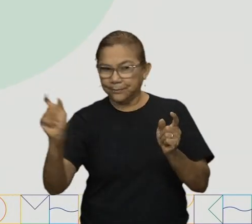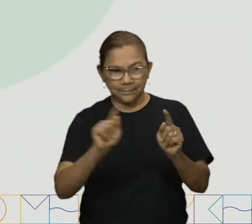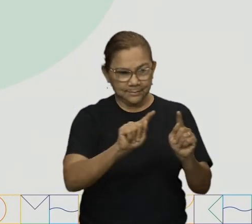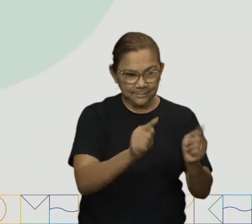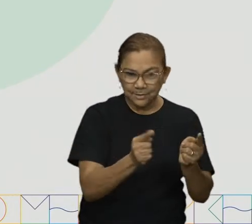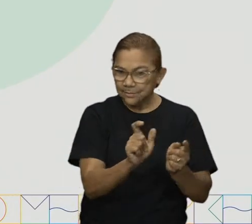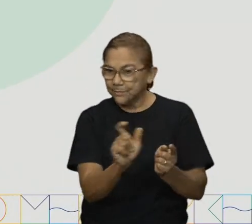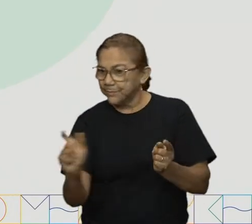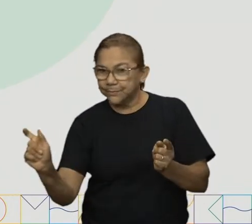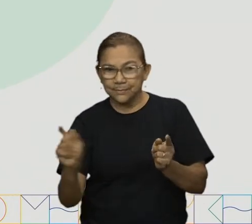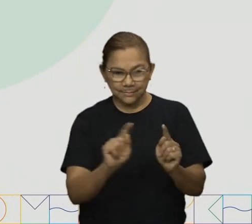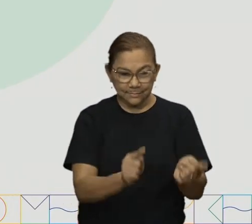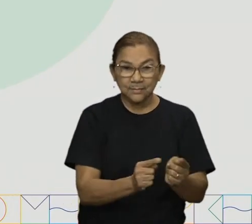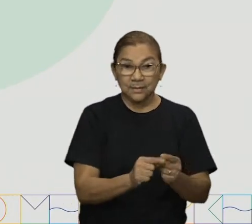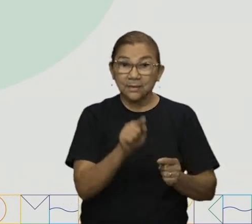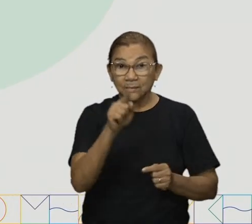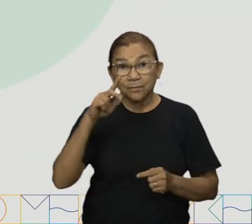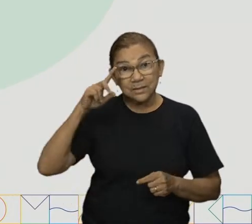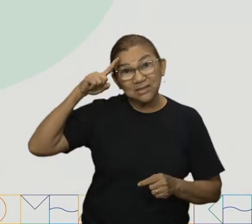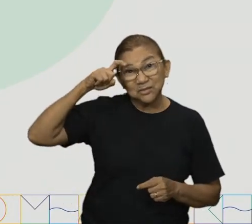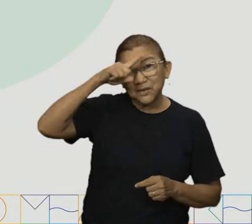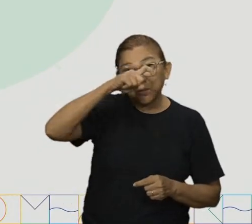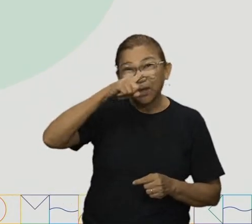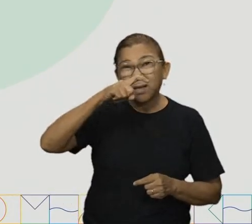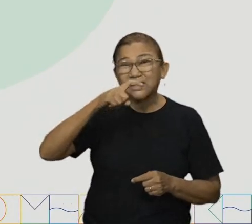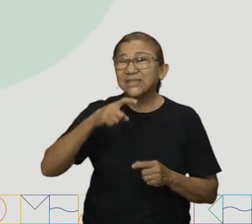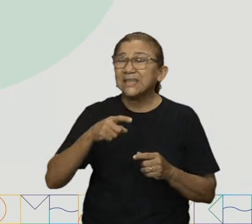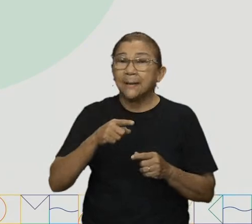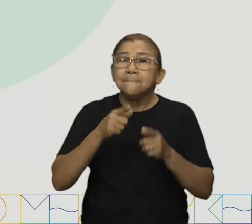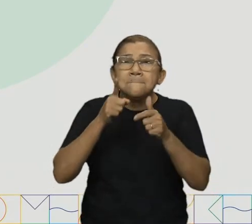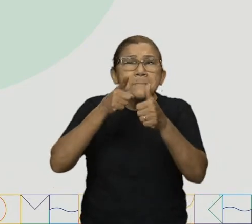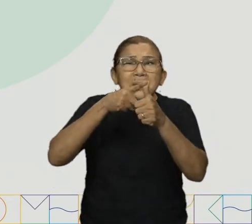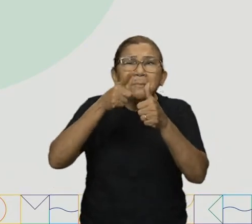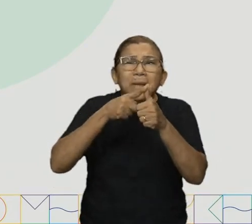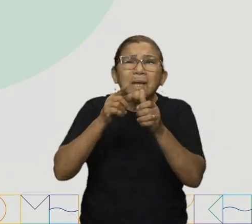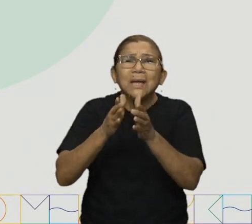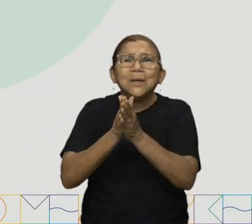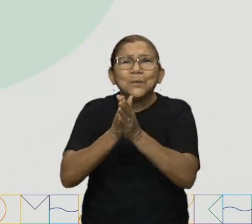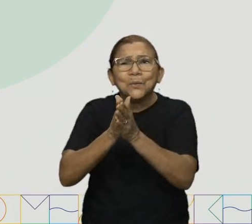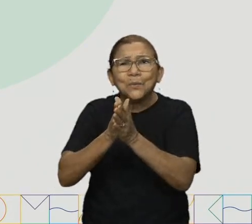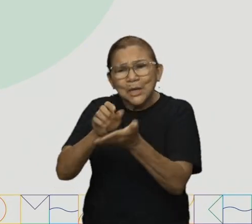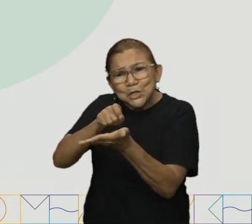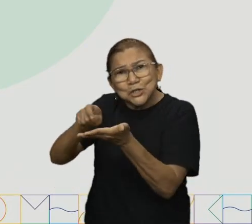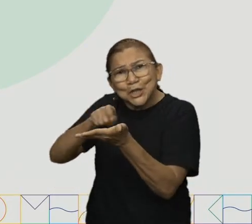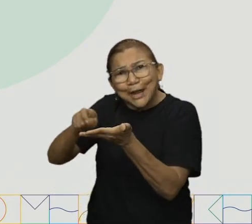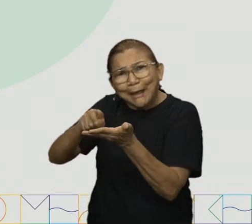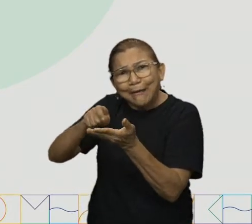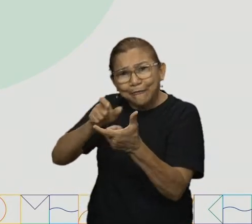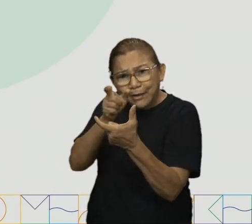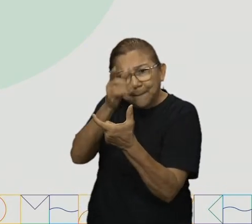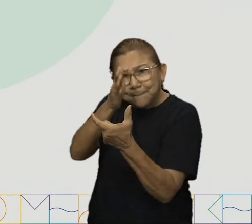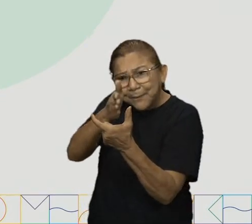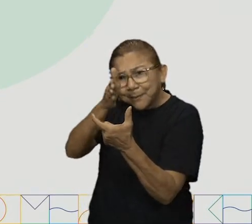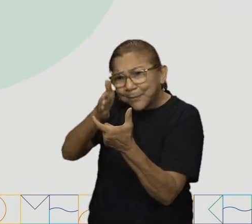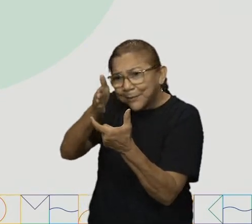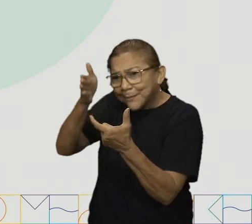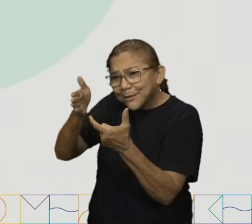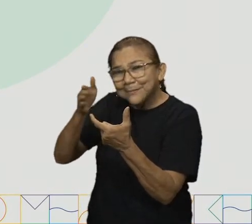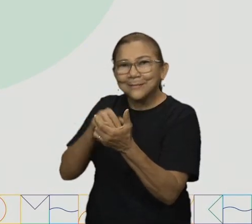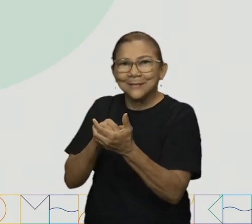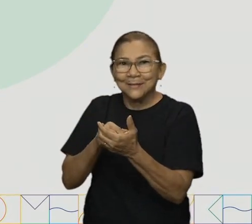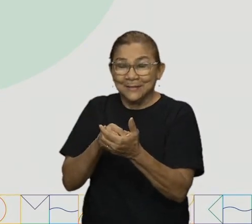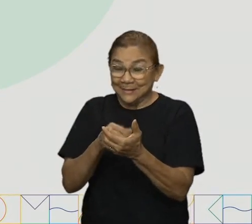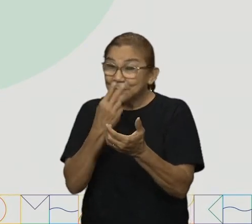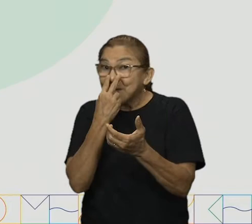separação silábica? Se tiver dificuldade, gente, primeiro faça a separação silábica de cada um. Percebam se as duas,